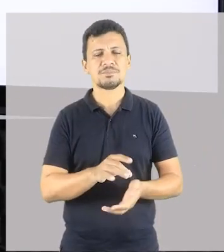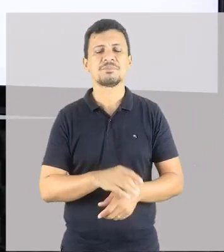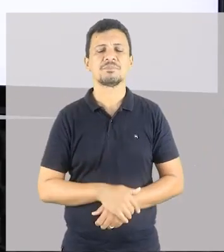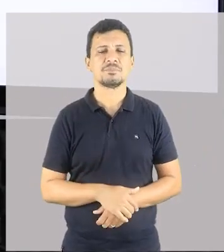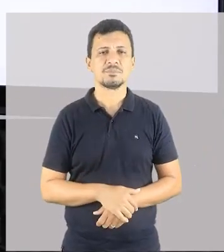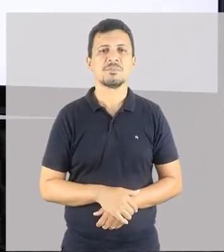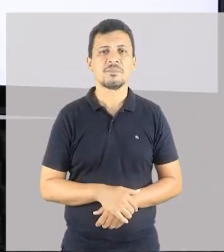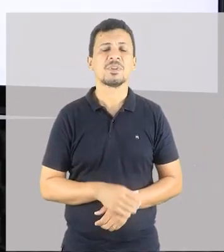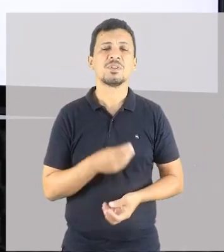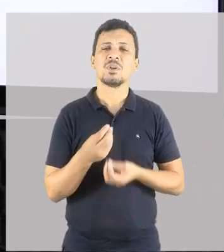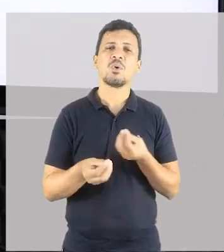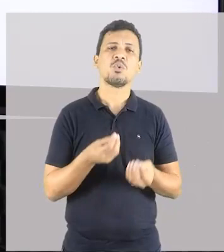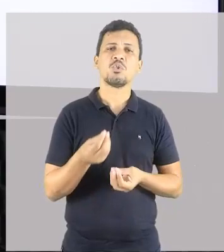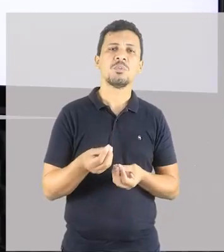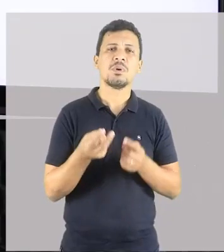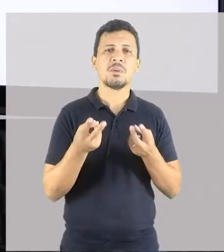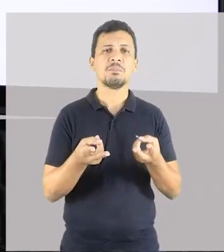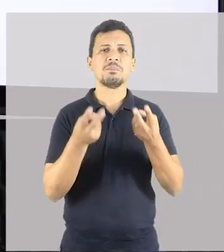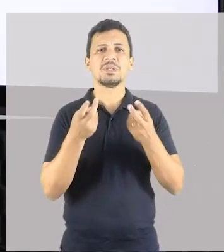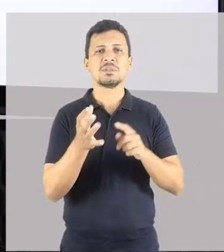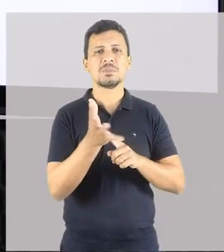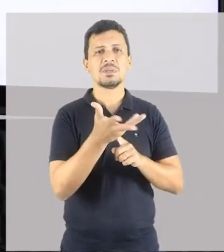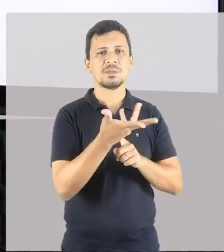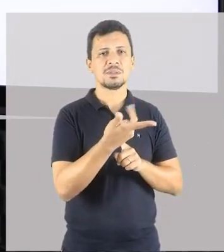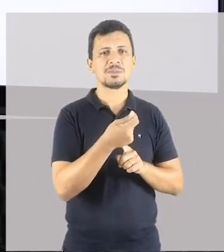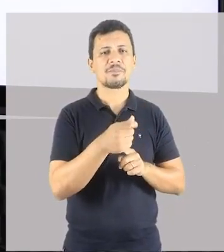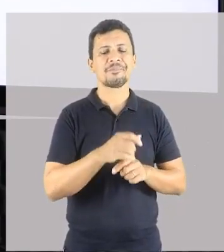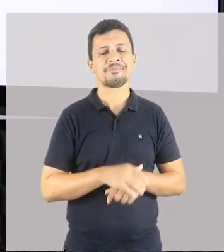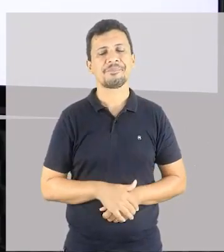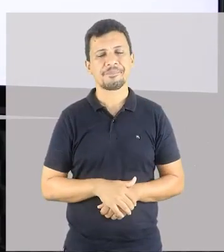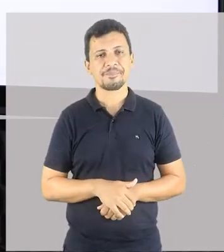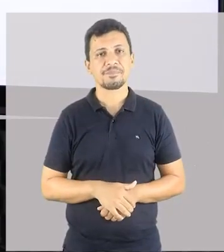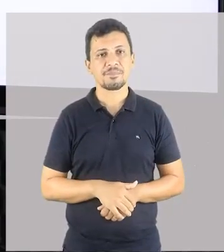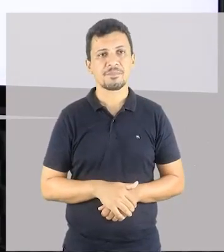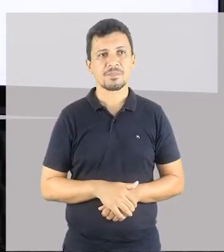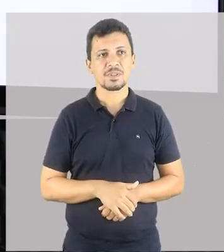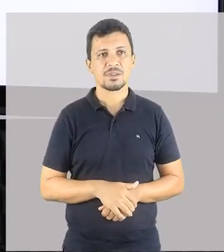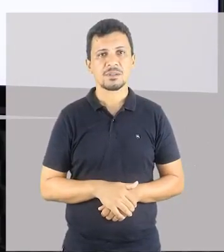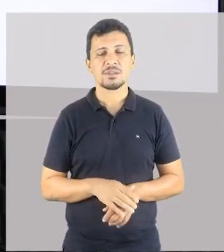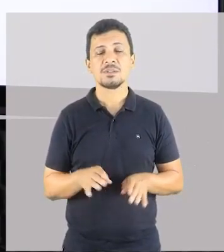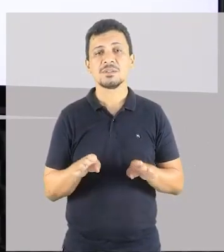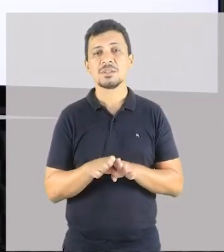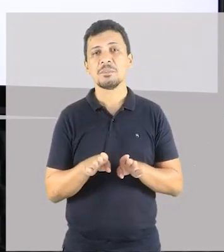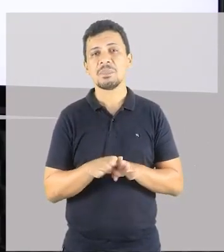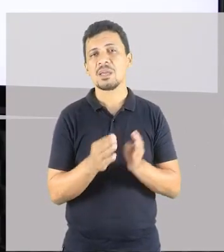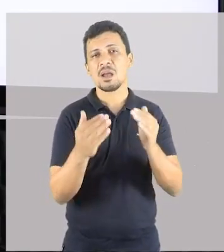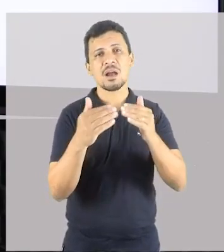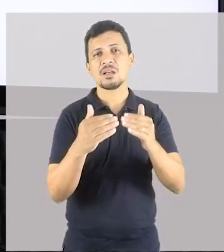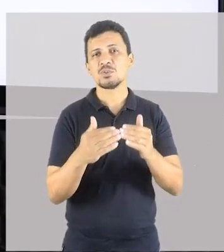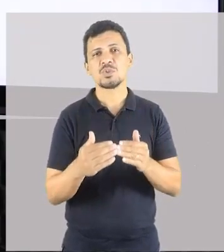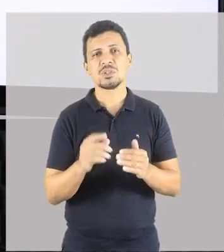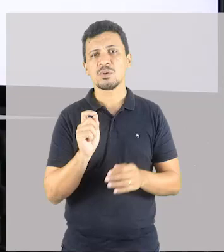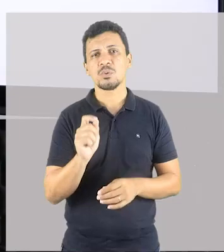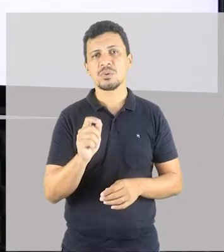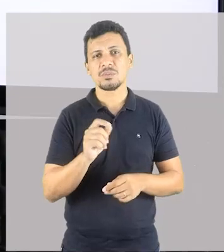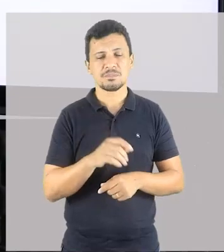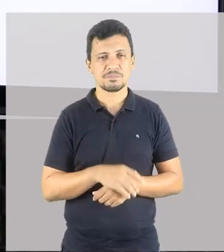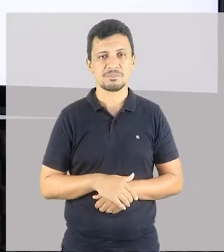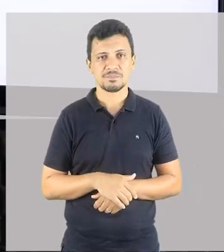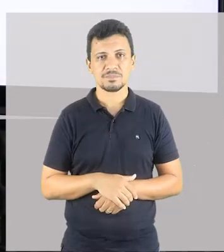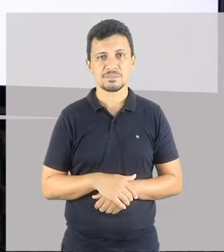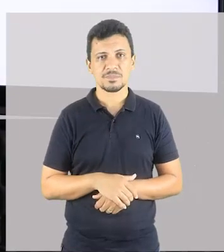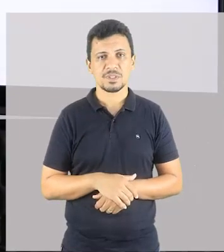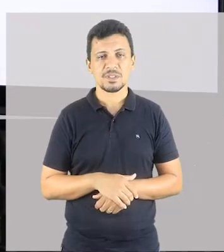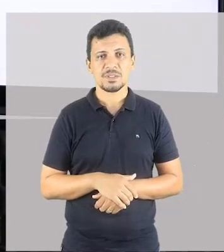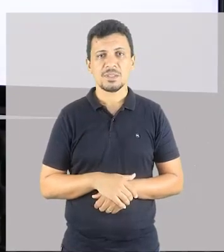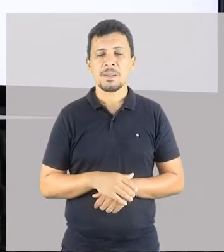de mudança da forma de perceber a arte, né? E aí você associa dentro dessas referências, né, que o